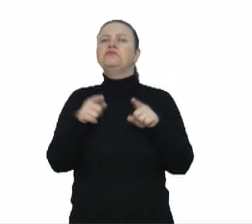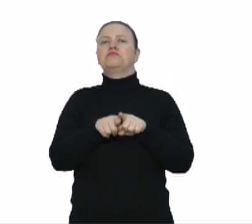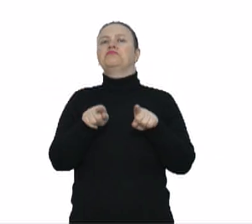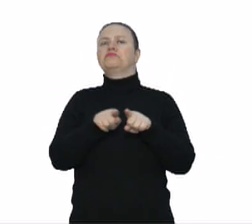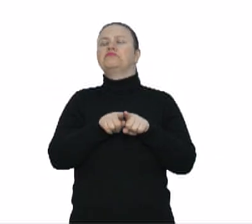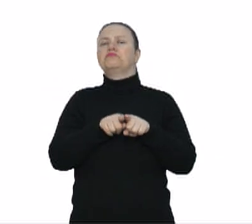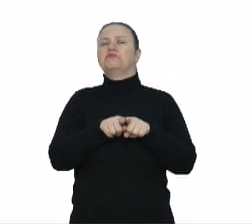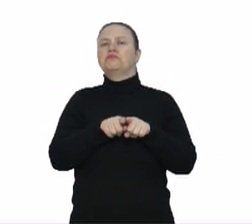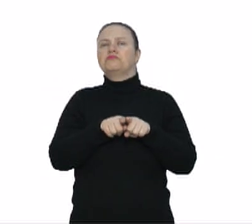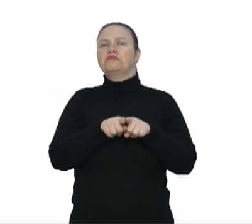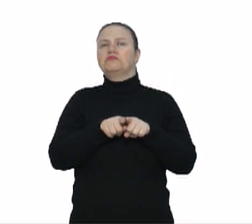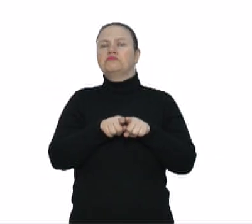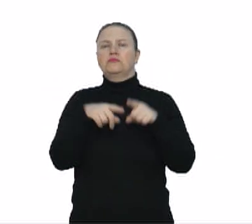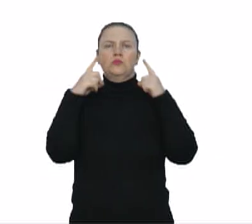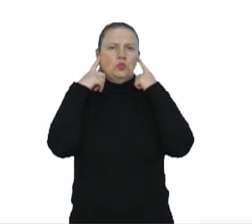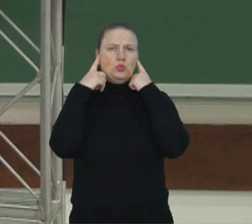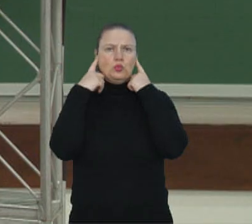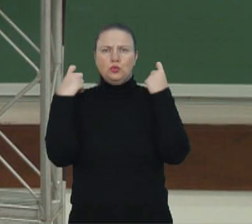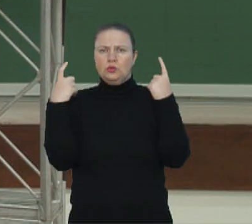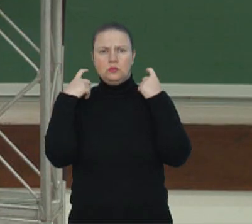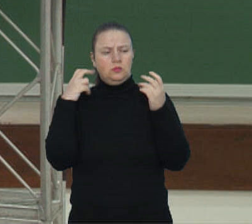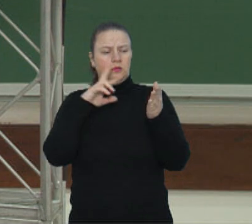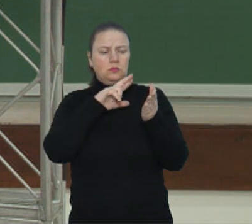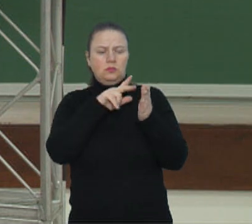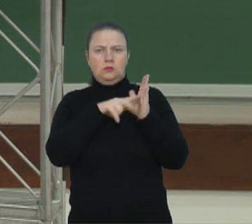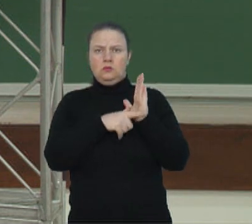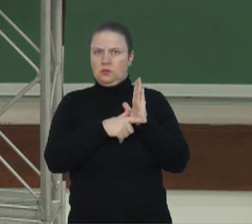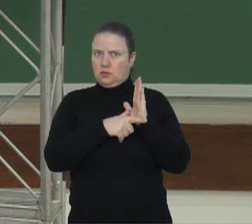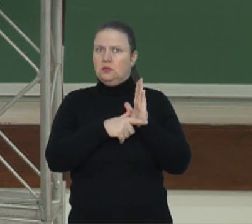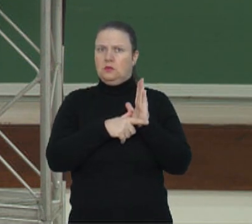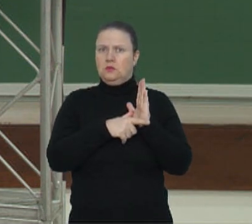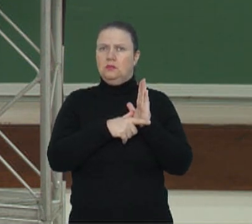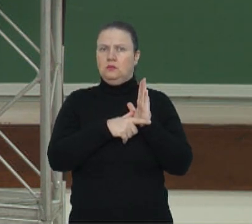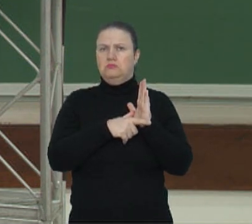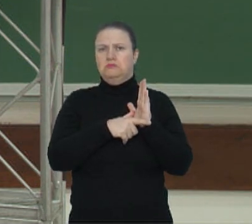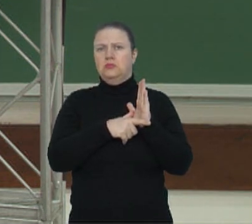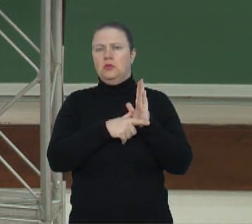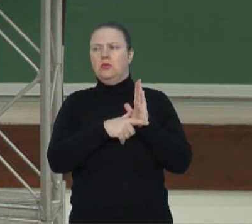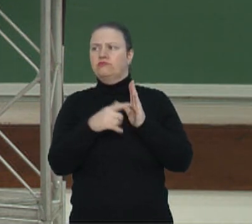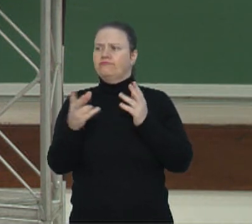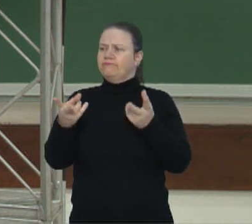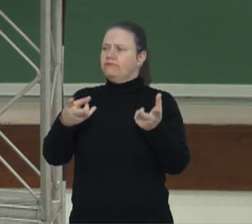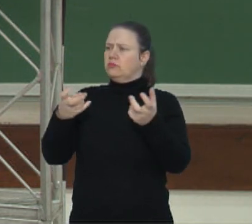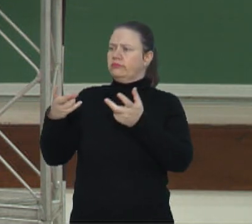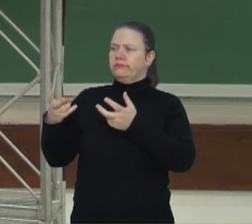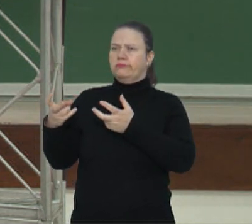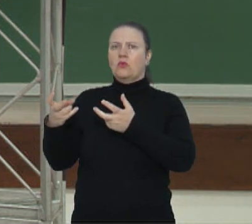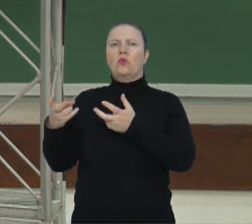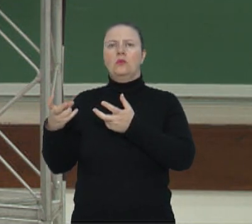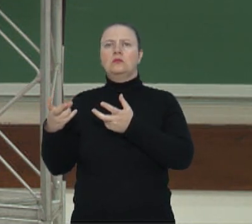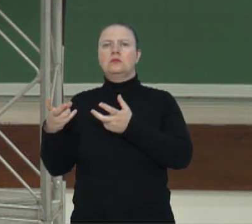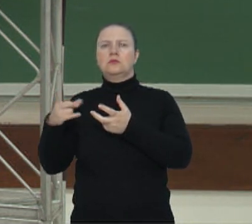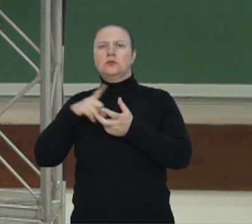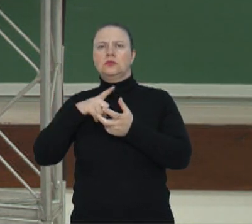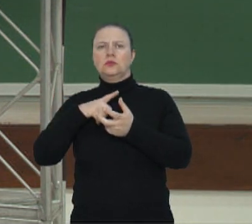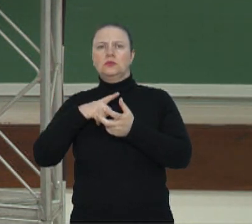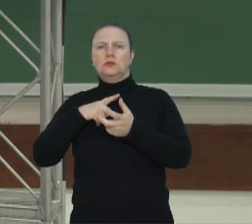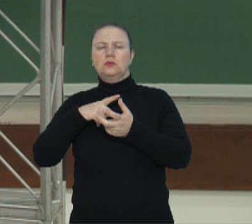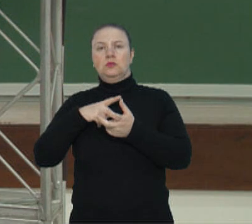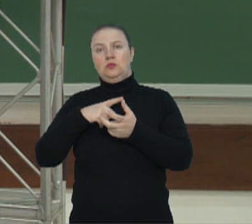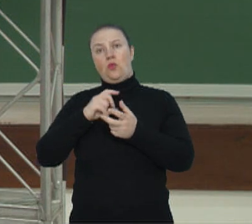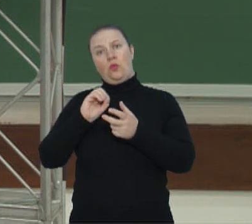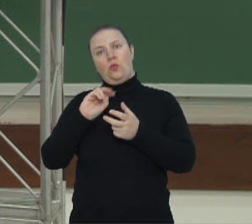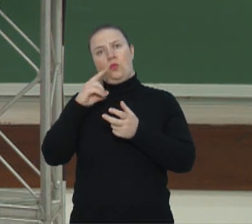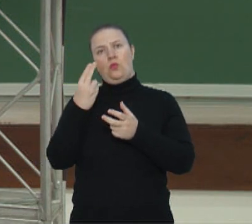Seja o som, os diversos sons que acontecem ao nosso redor, que a gente ouve, ou os